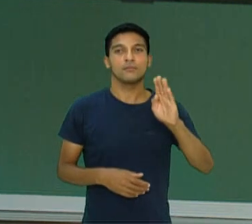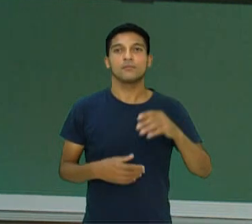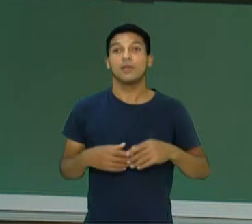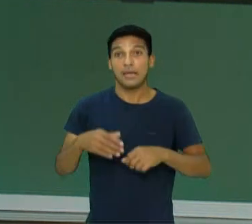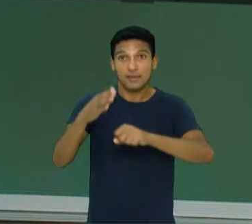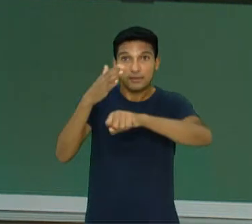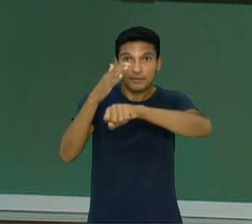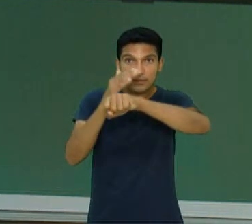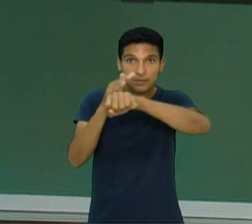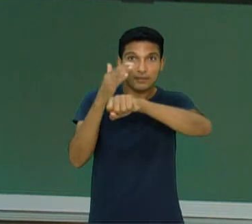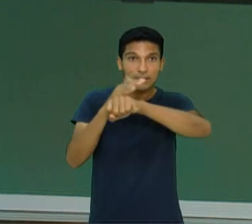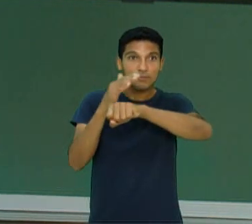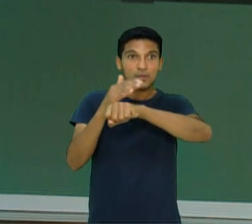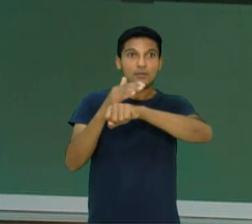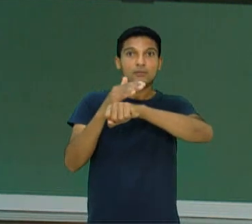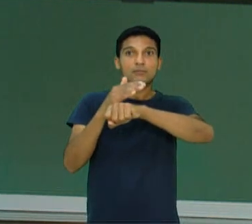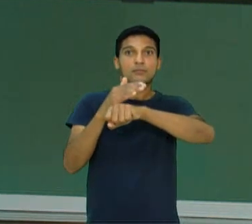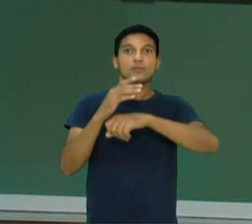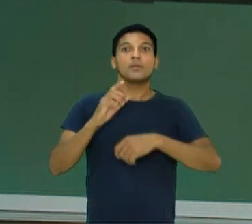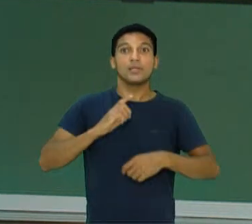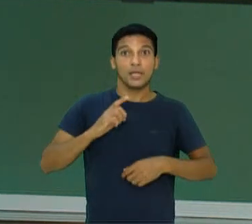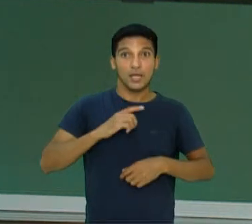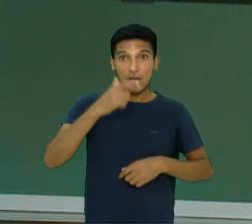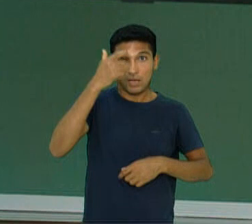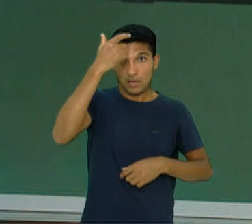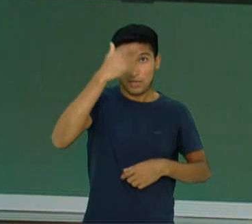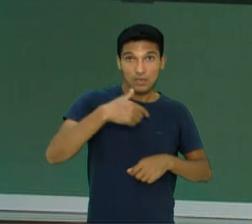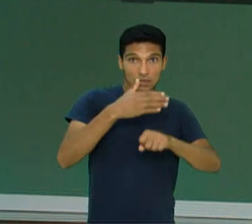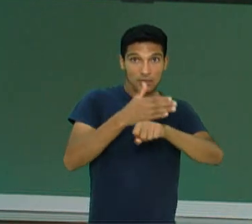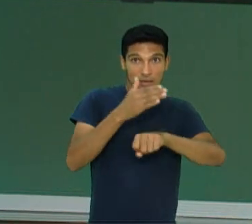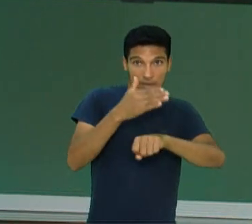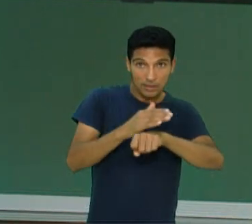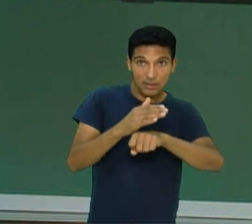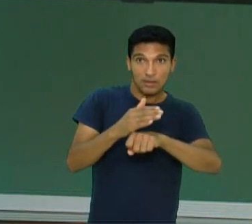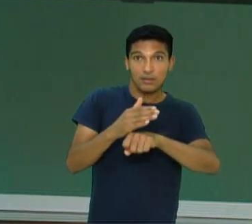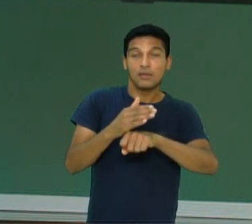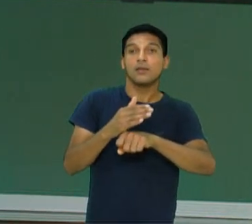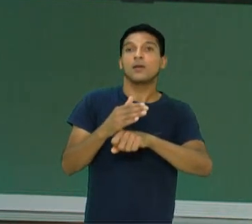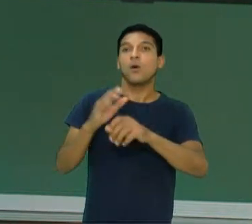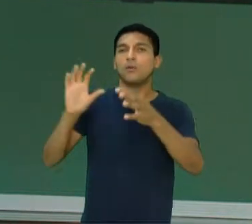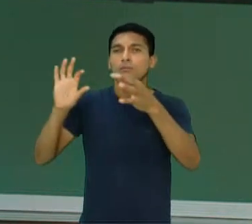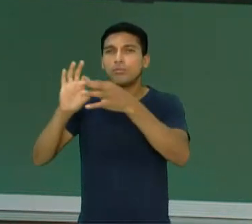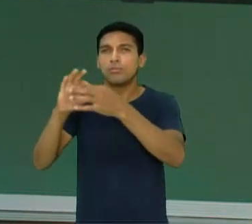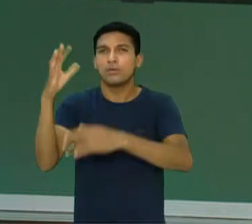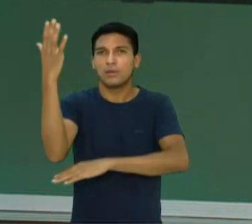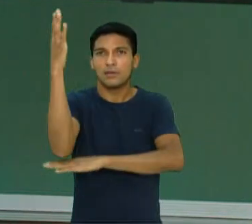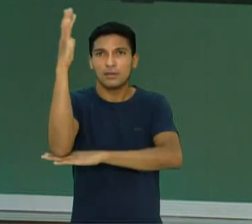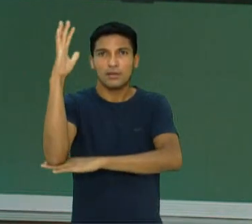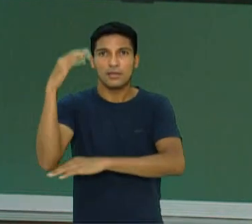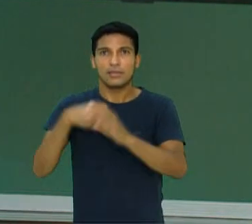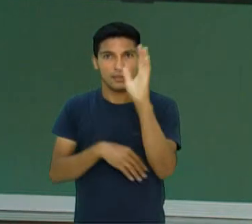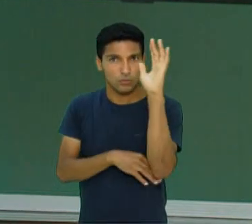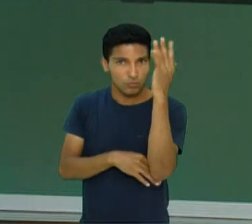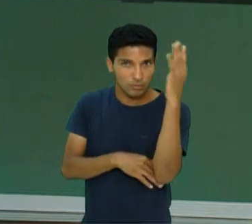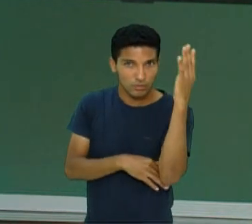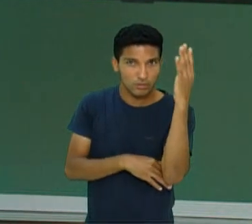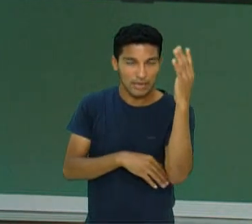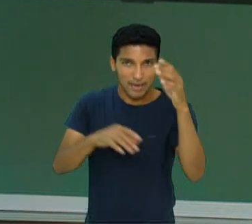práticas, há uma integração do praticante com a natureza. Lembra que a gente está falando das atividades